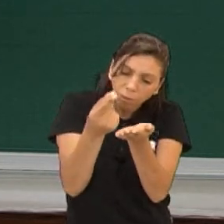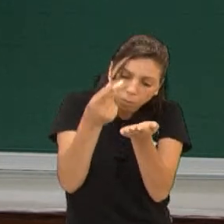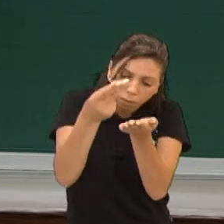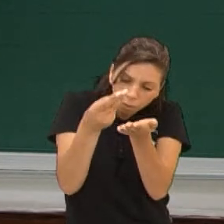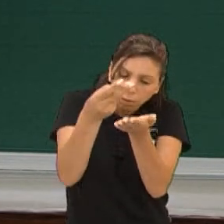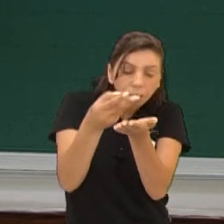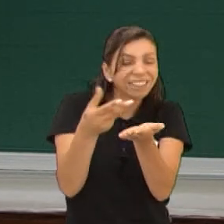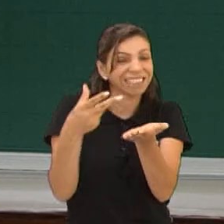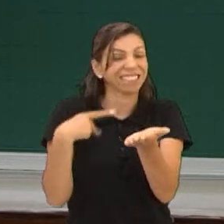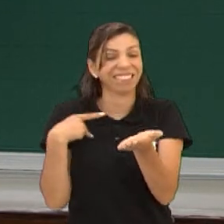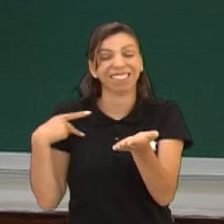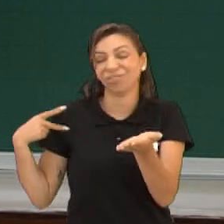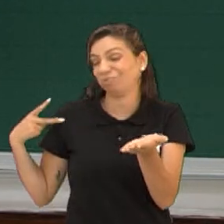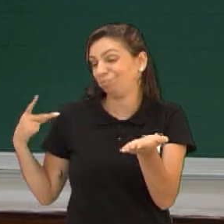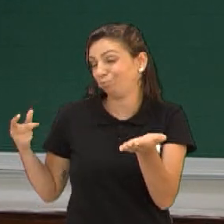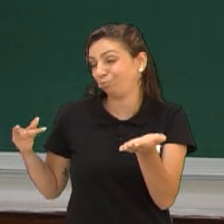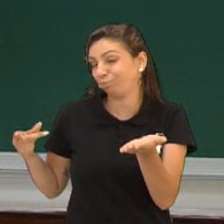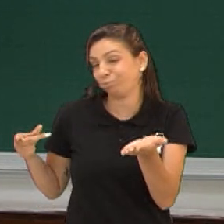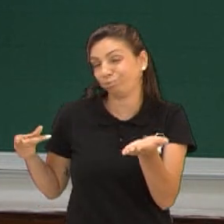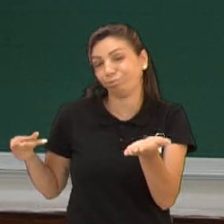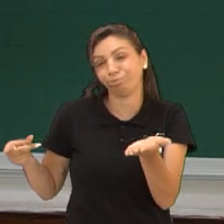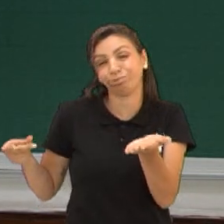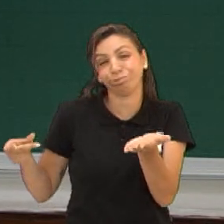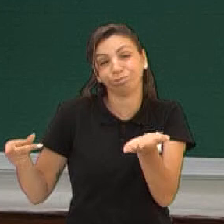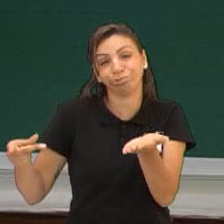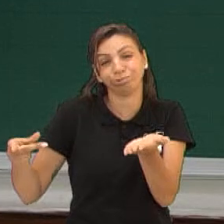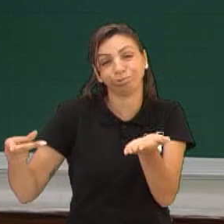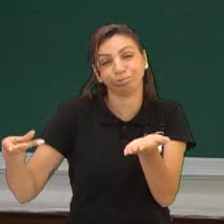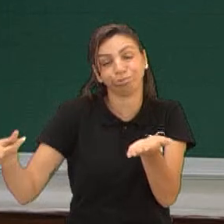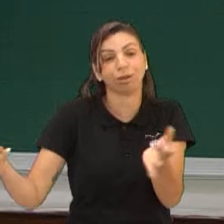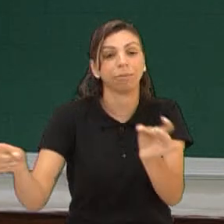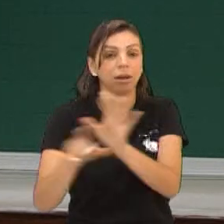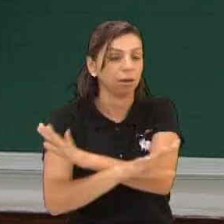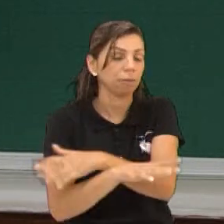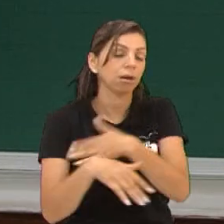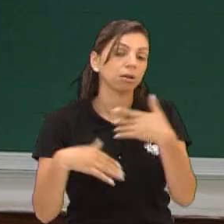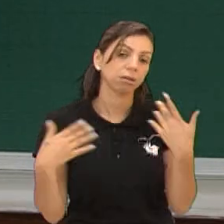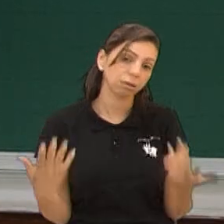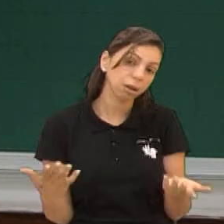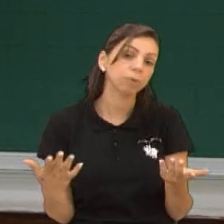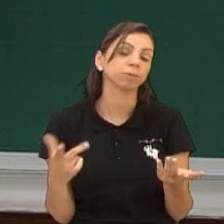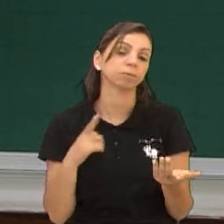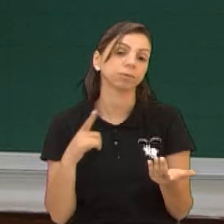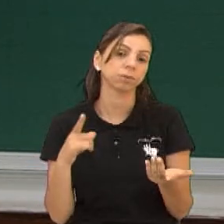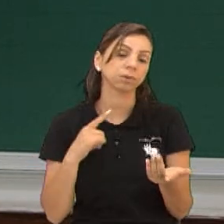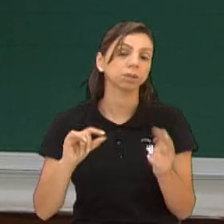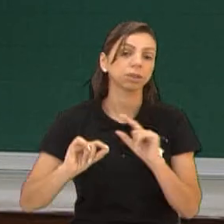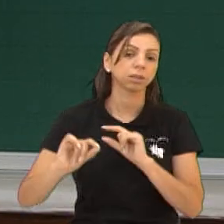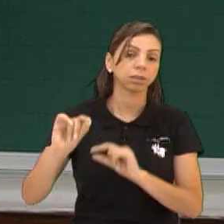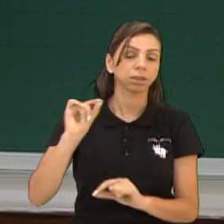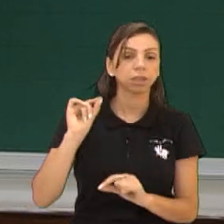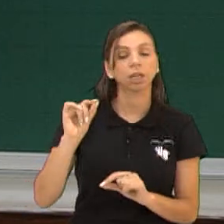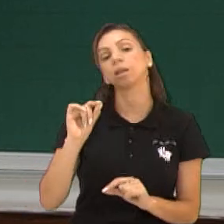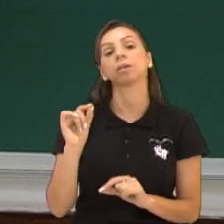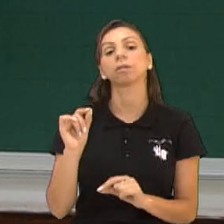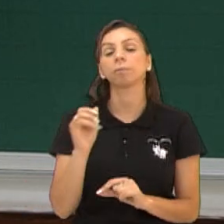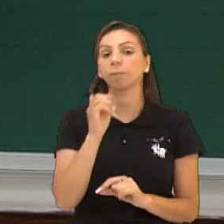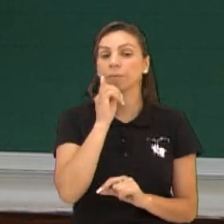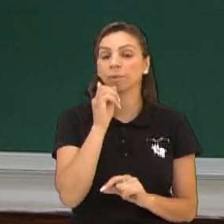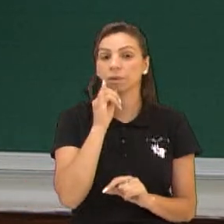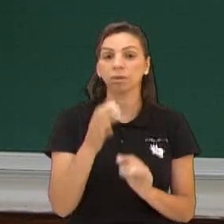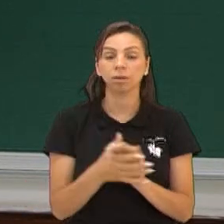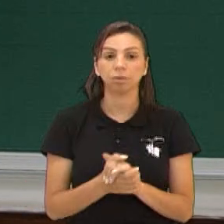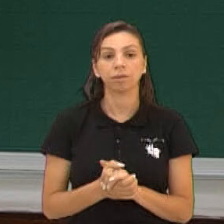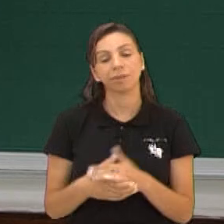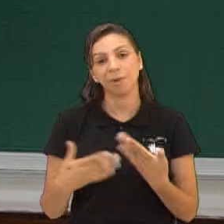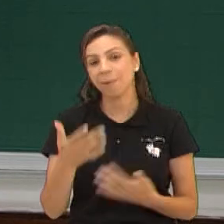terminaria né ou tempo demora ter muito tempo para terminar Então se faz depois de uma amostragem bem grande uma